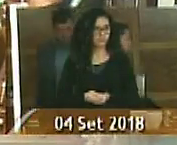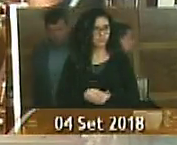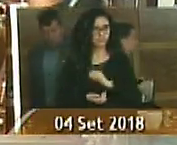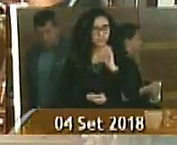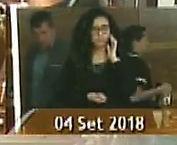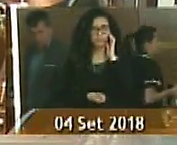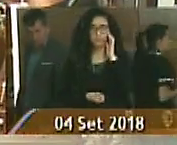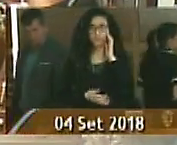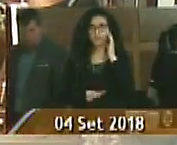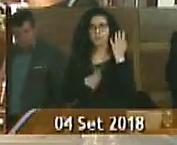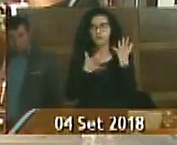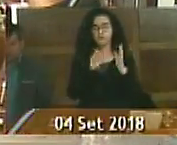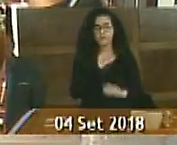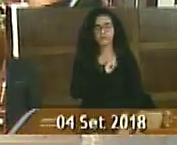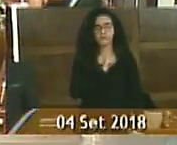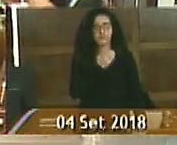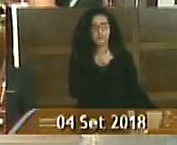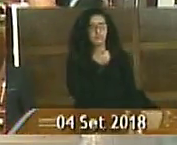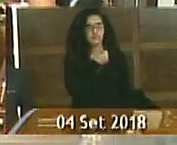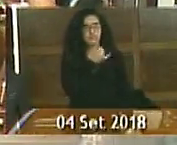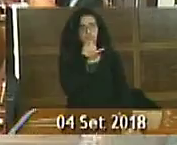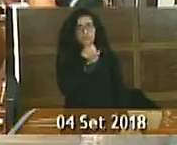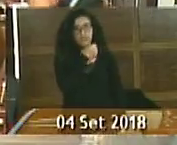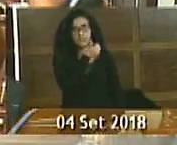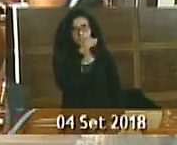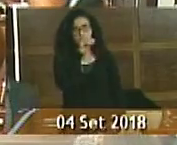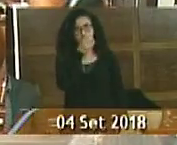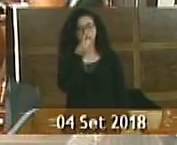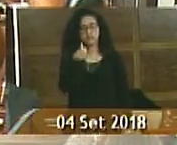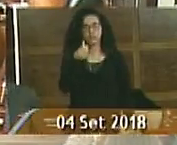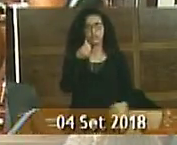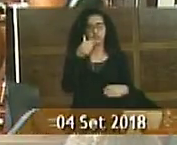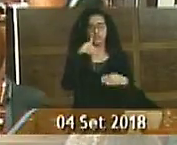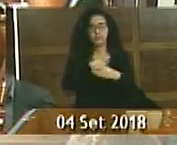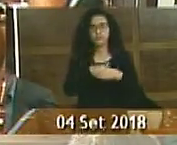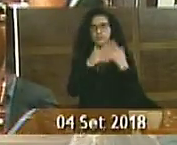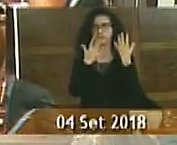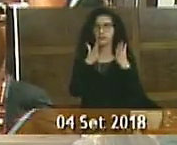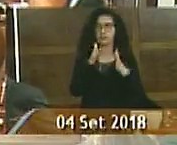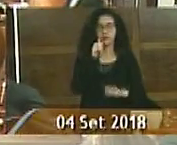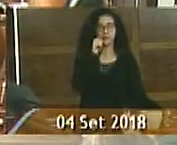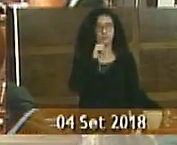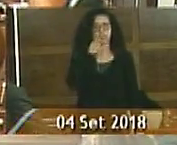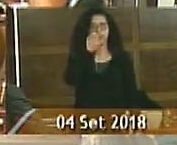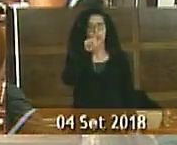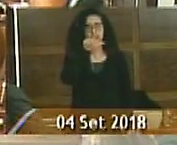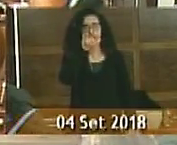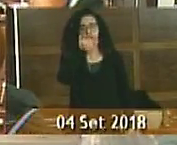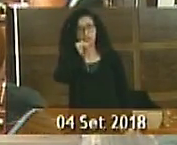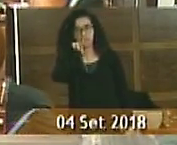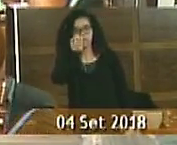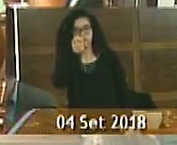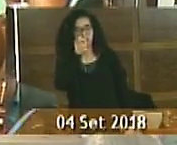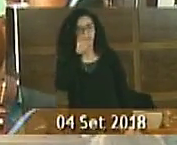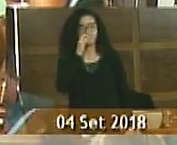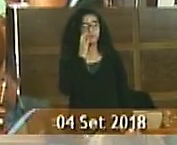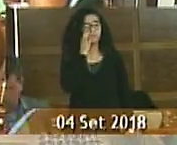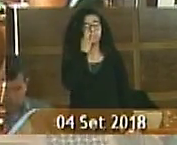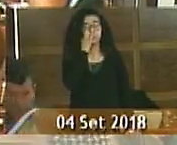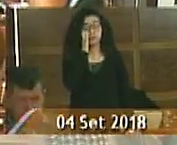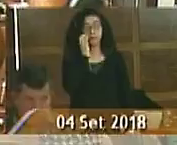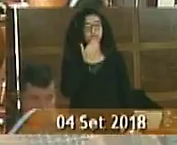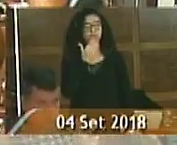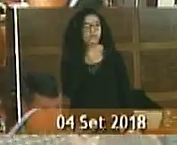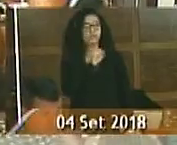De moção 106, seja votada a moção de aplauso para a senhora Elaine Cristina Almeida dos Prazeres.